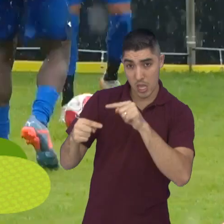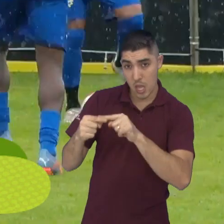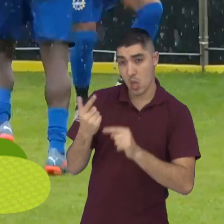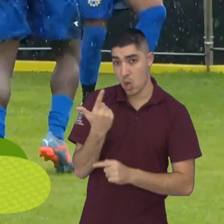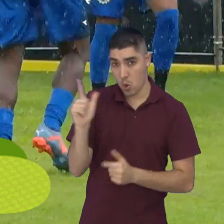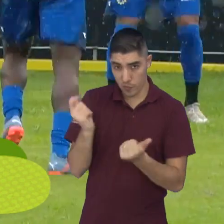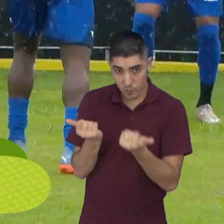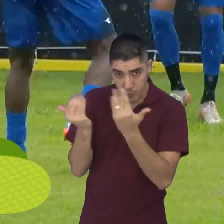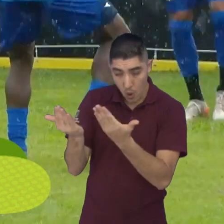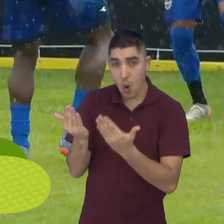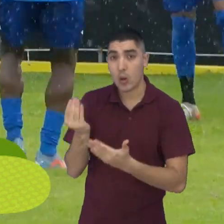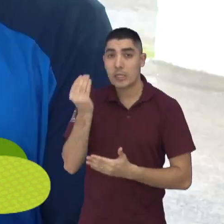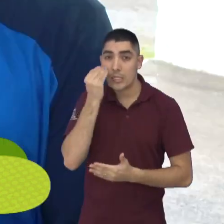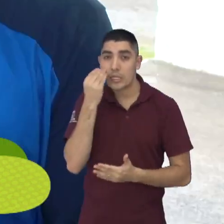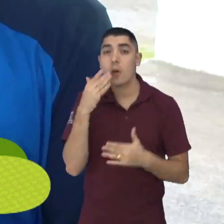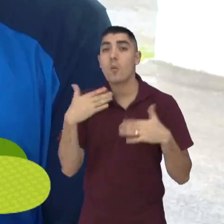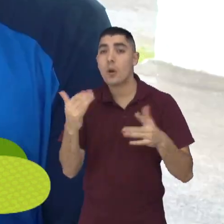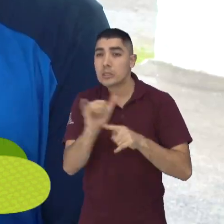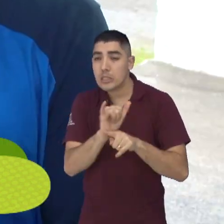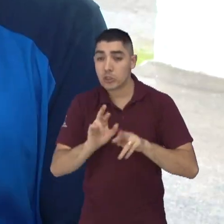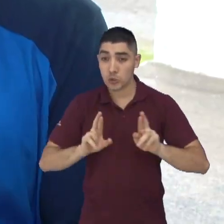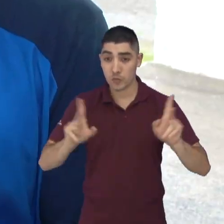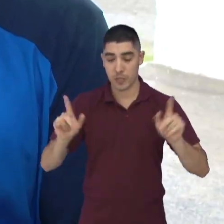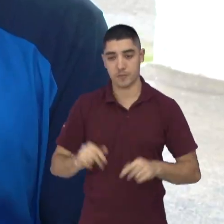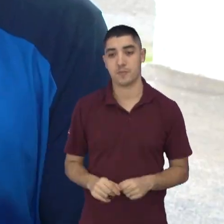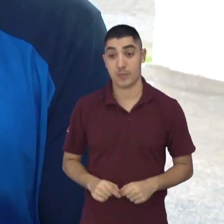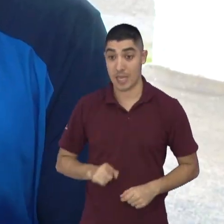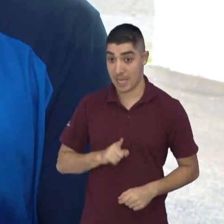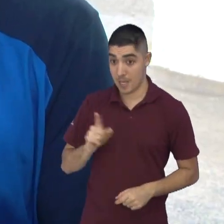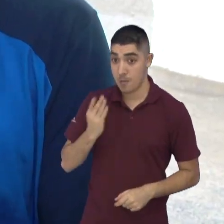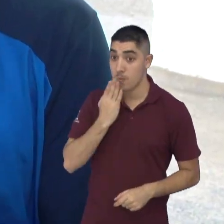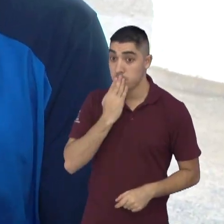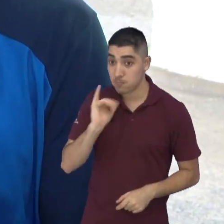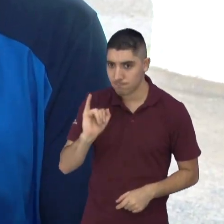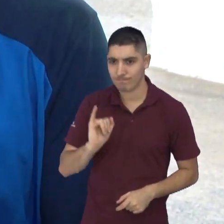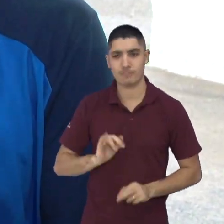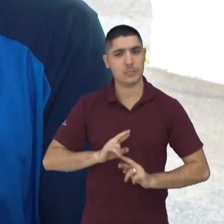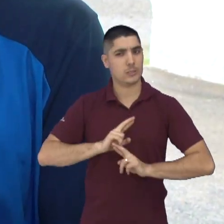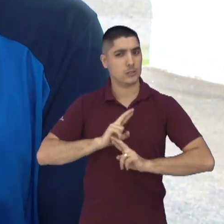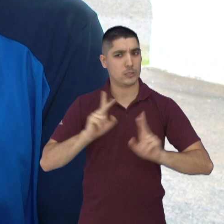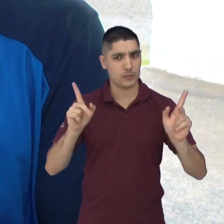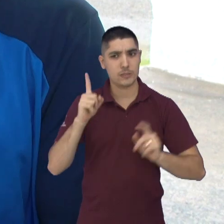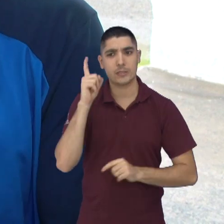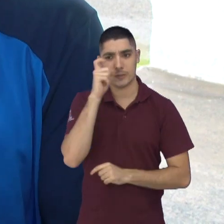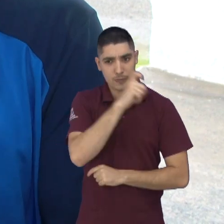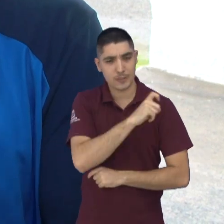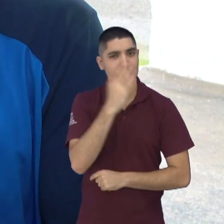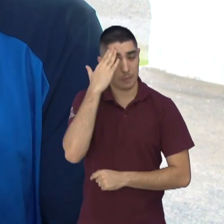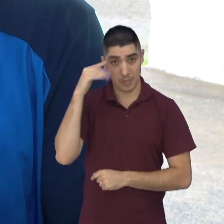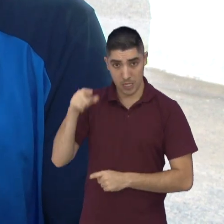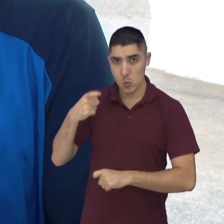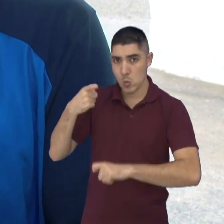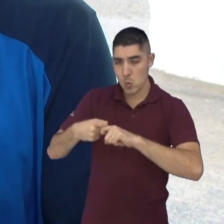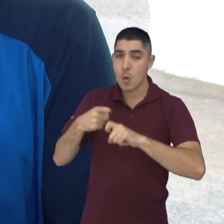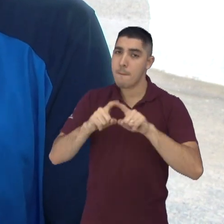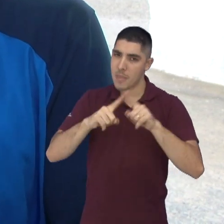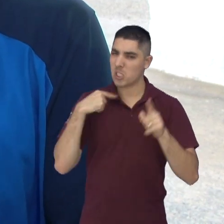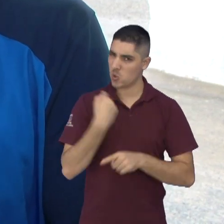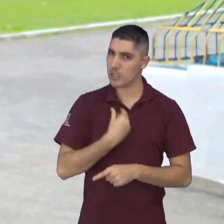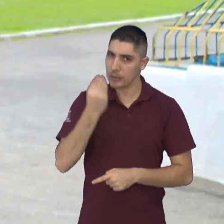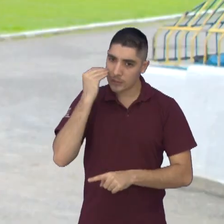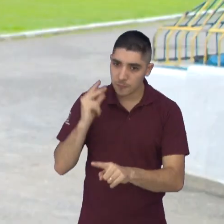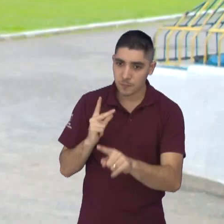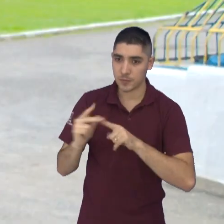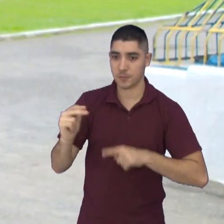jogar fora do Martins Pereira. A Primavera vai ser um jogo difícil, a gente sabe da qualidade do time, mas a gente está indo lá para poder buscar os 3